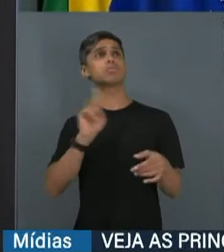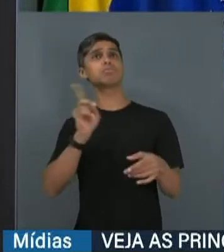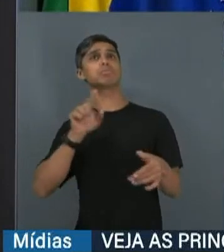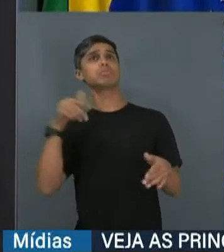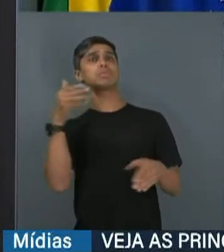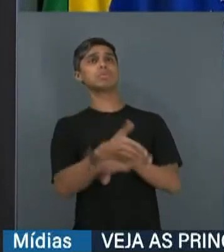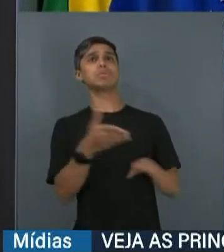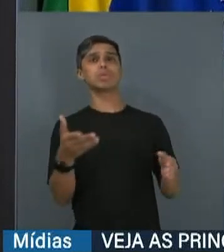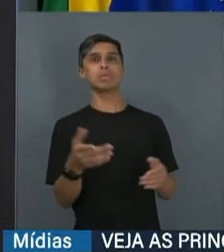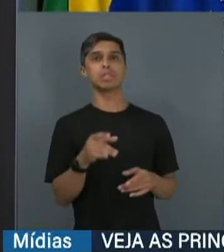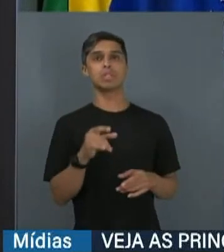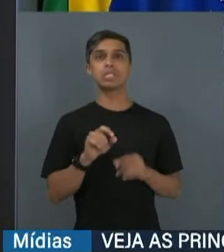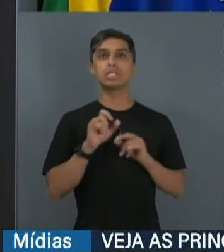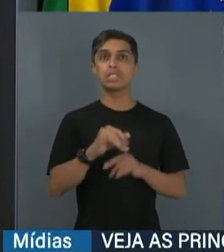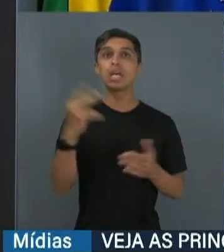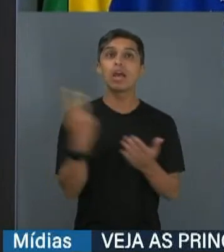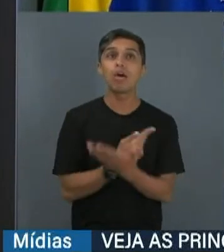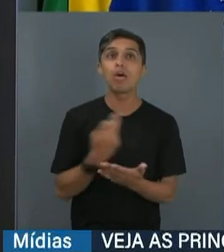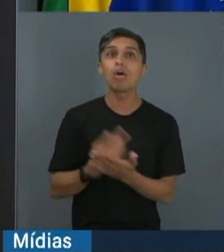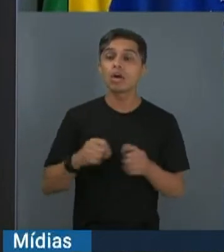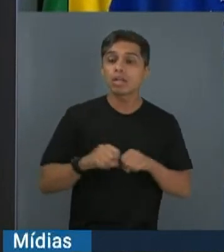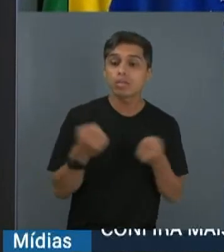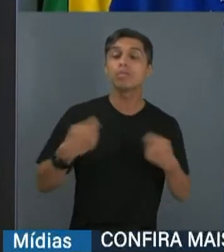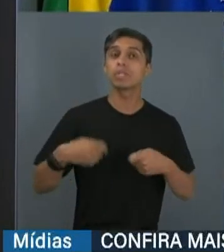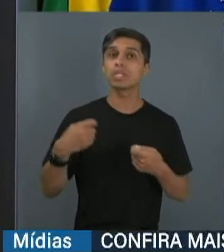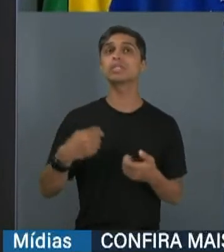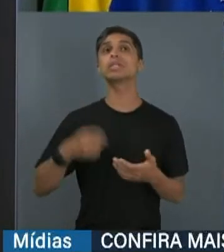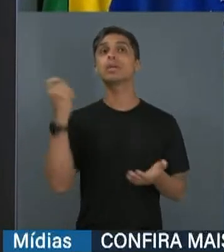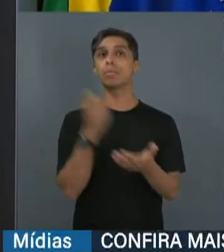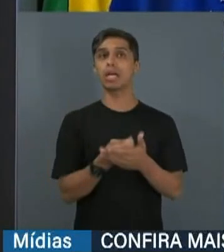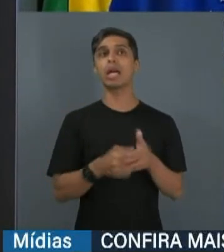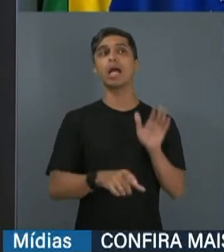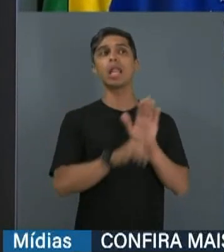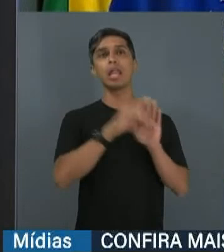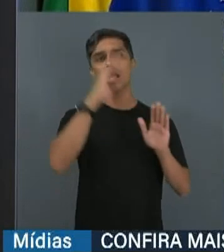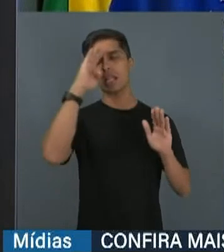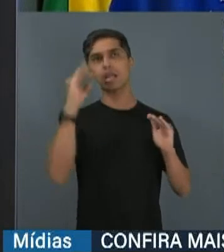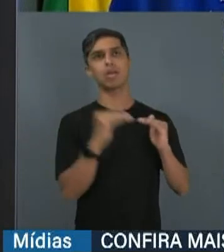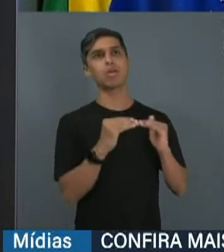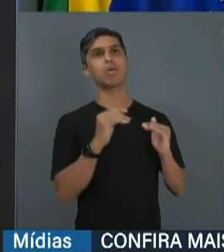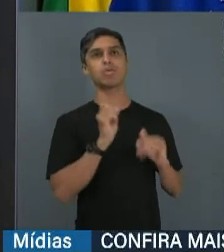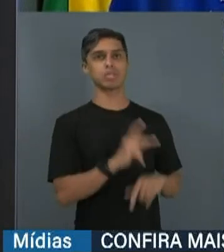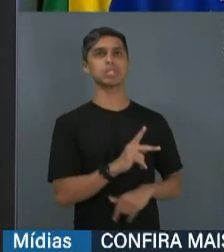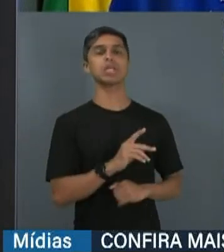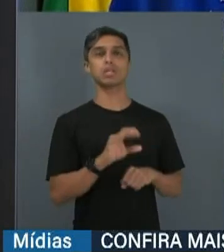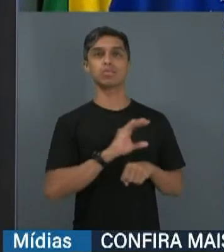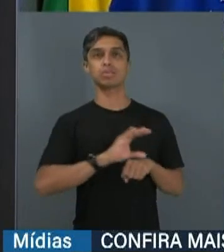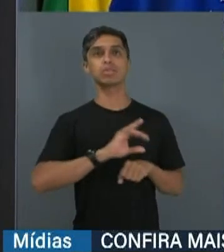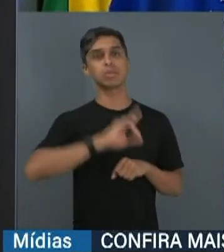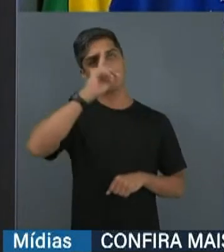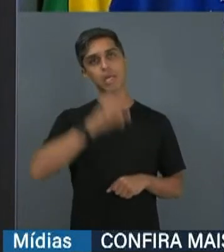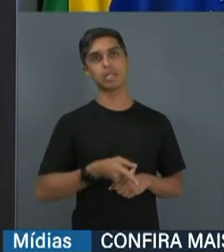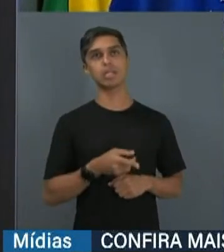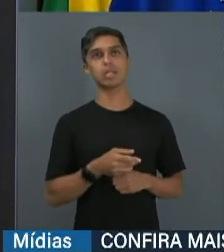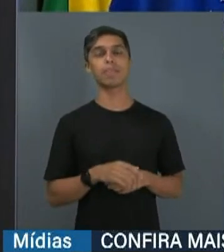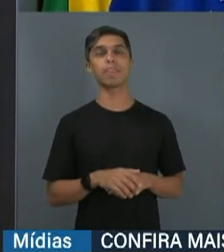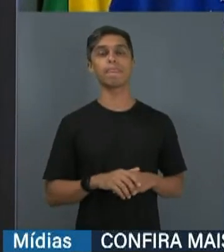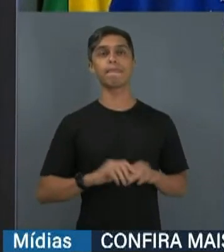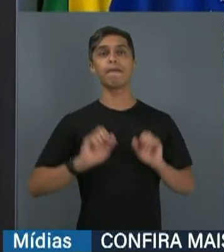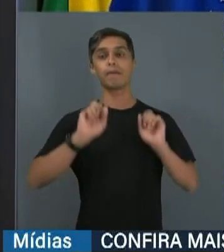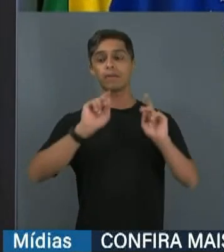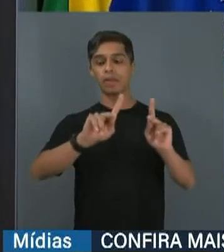quem quebrou, tem que pagar. Mas de acordo com a lei, de acordo com o que diz a nossa Constituição.